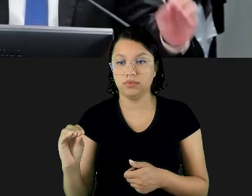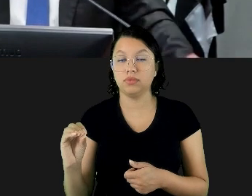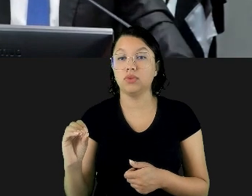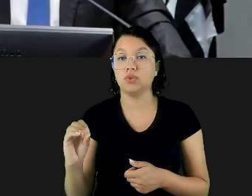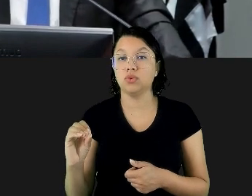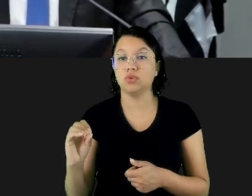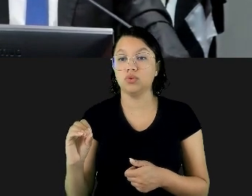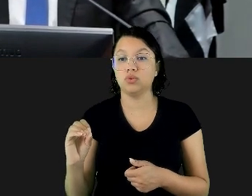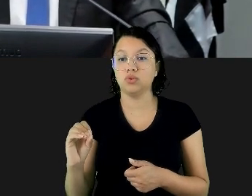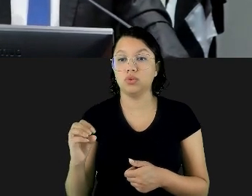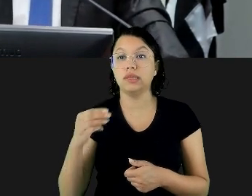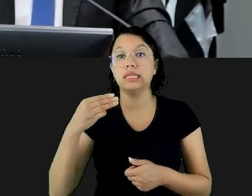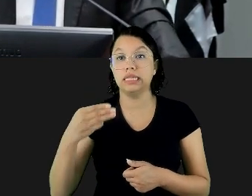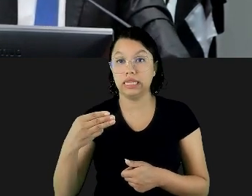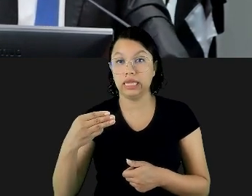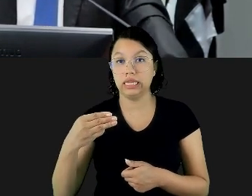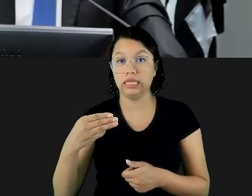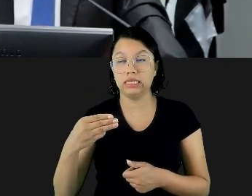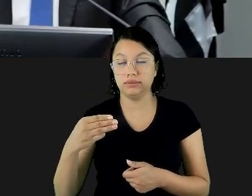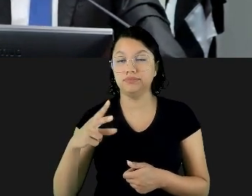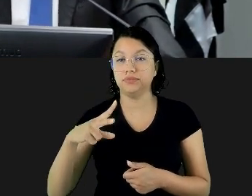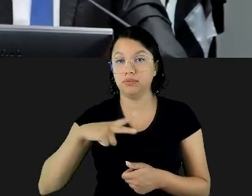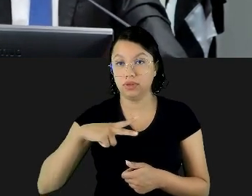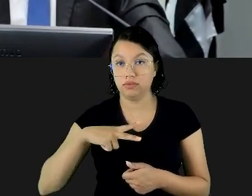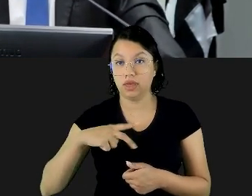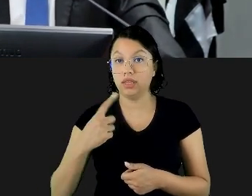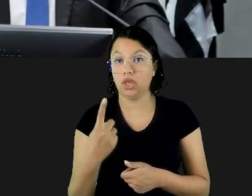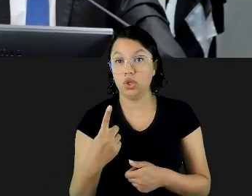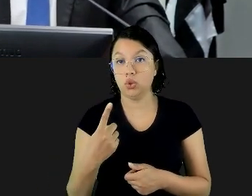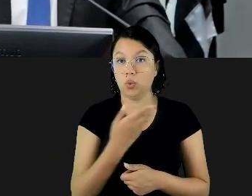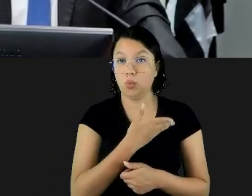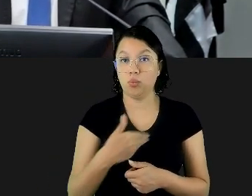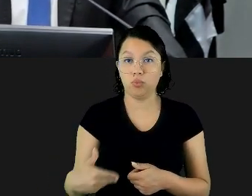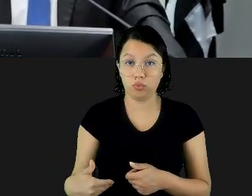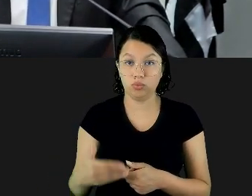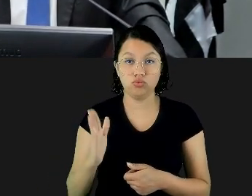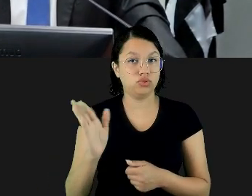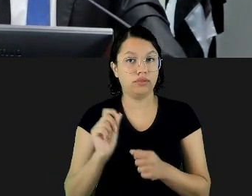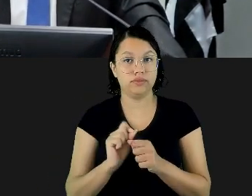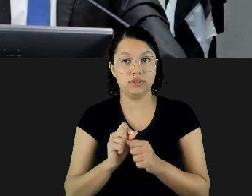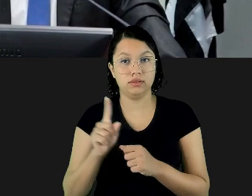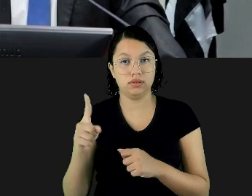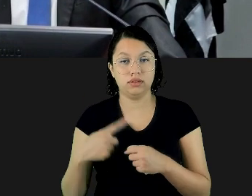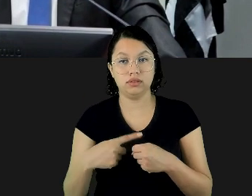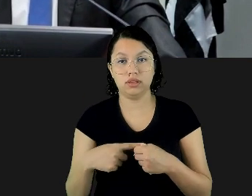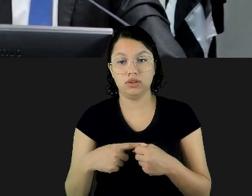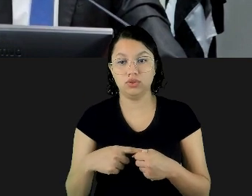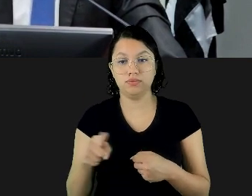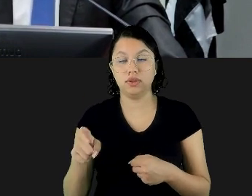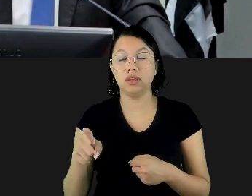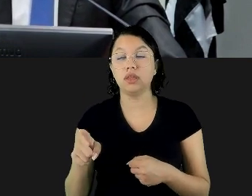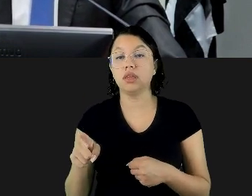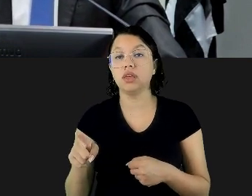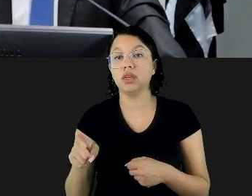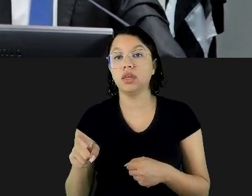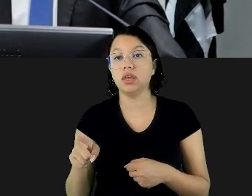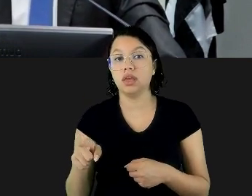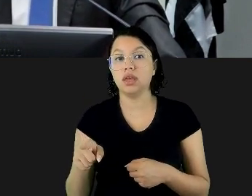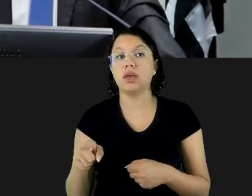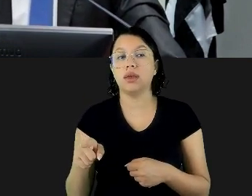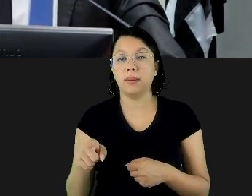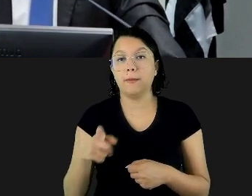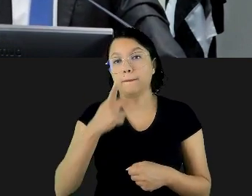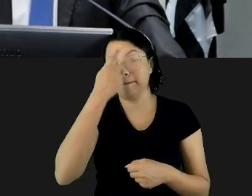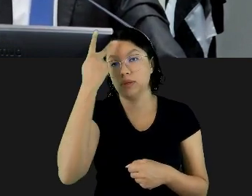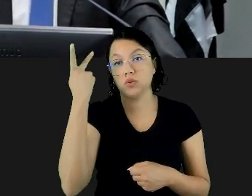três da iniciativa privada e um público que já estão fazendo na cidade. Aquele pessoal do interior que fica